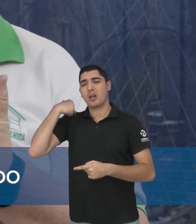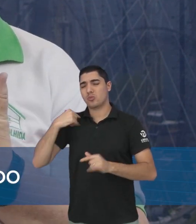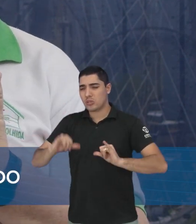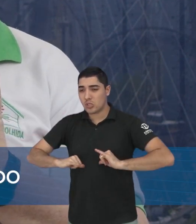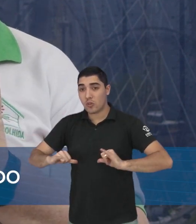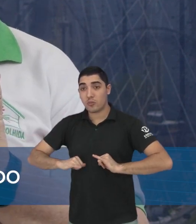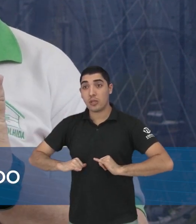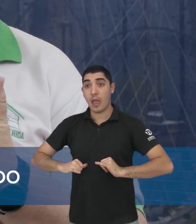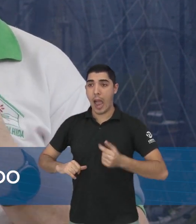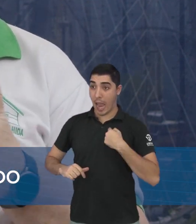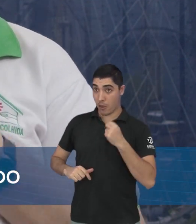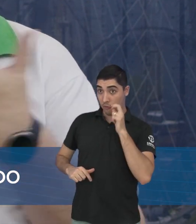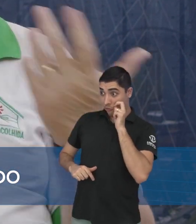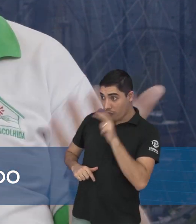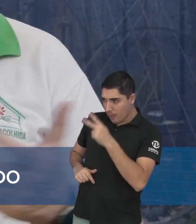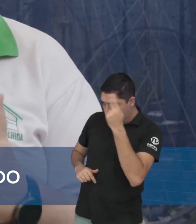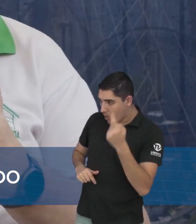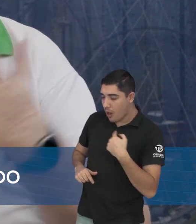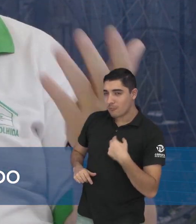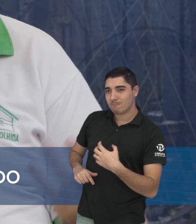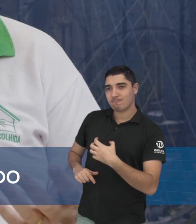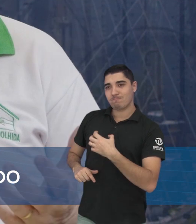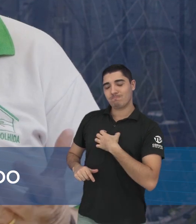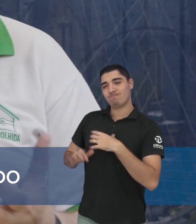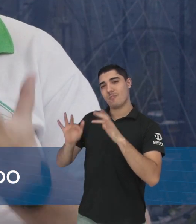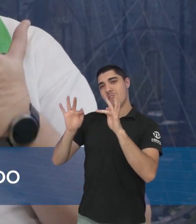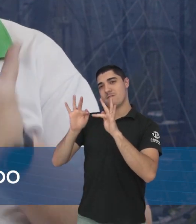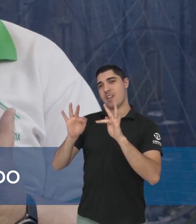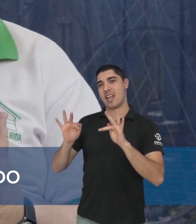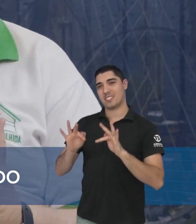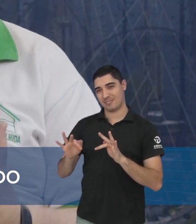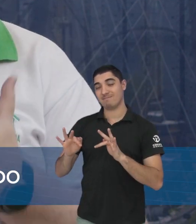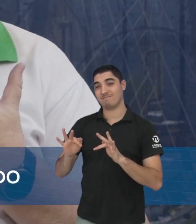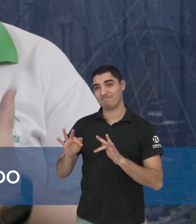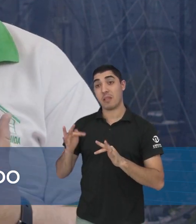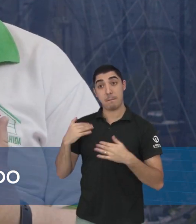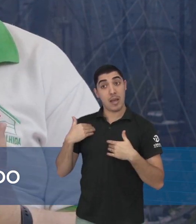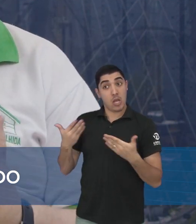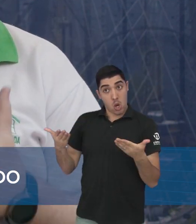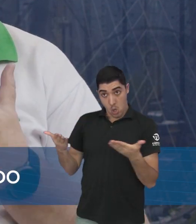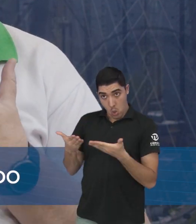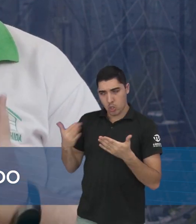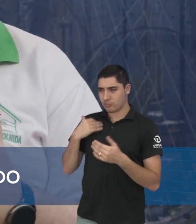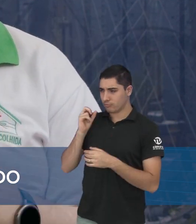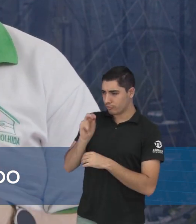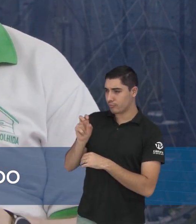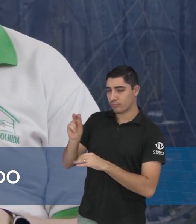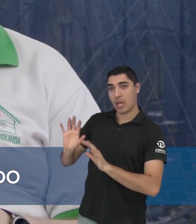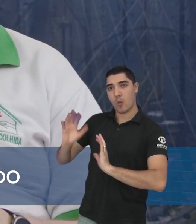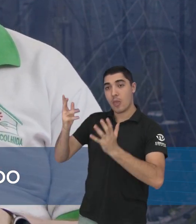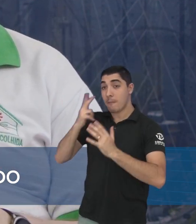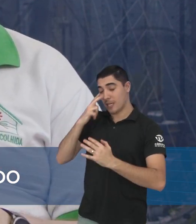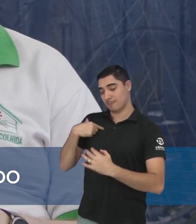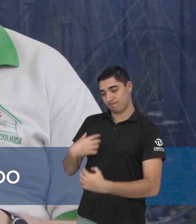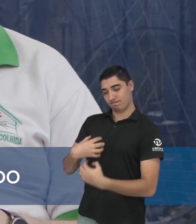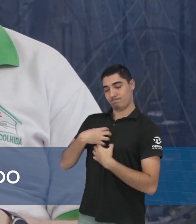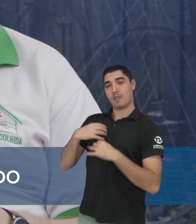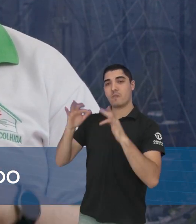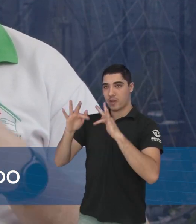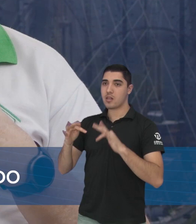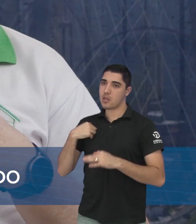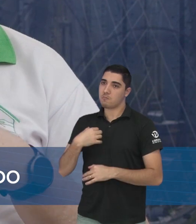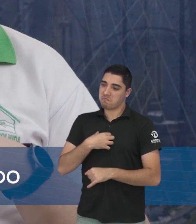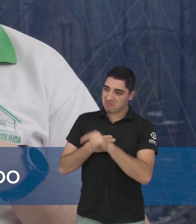isso contagia a gente. Há muito tempo nós estamos nesse trabalho, mas hoje isso acontece e isso contagia. Isso é